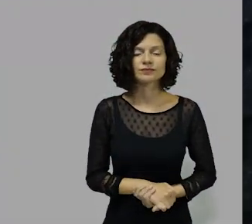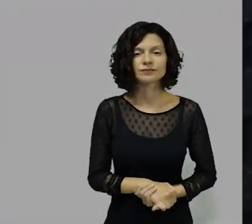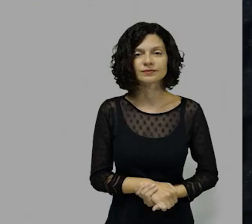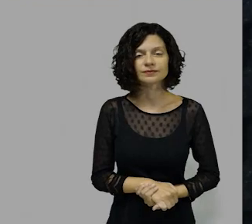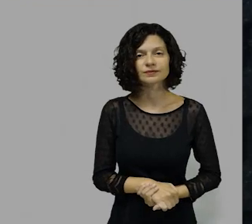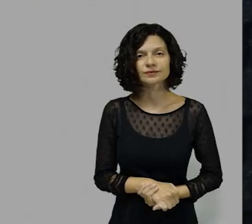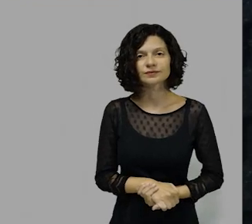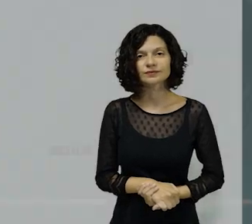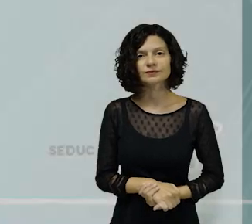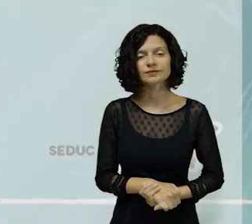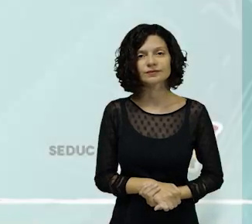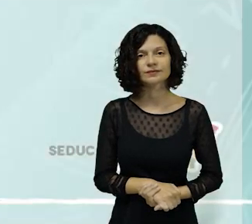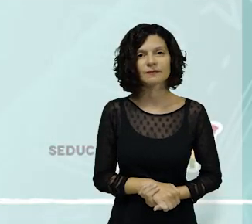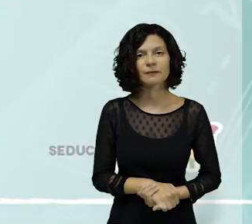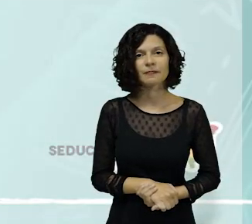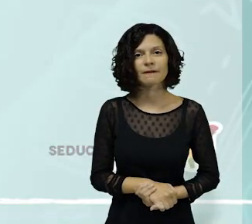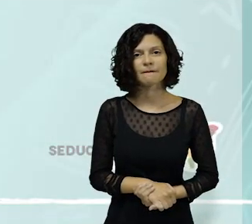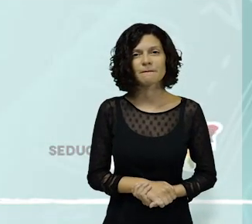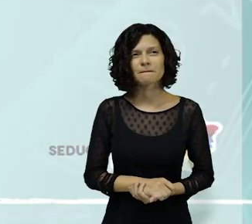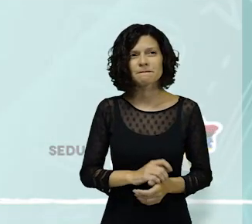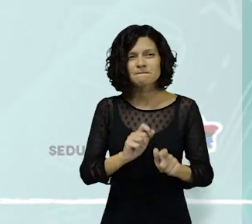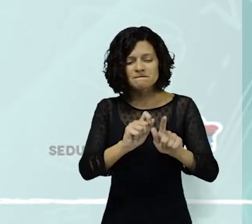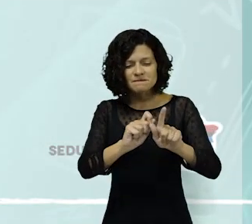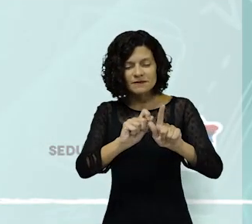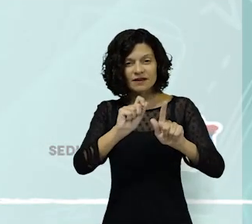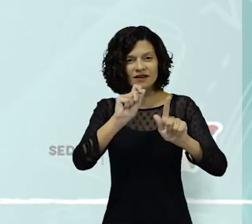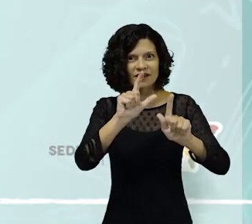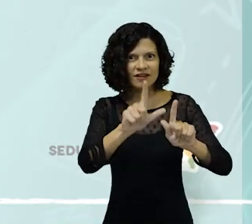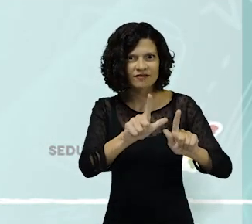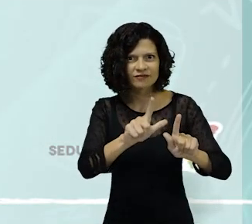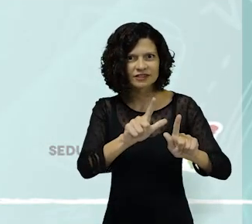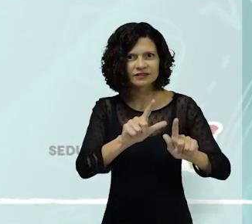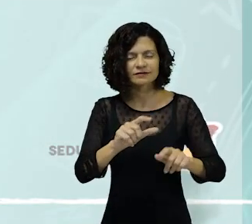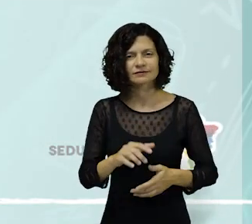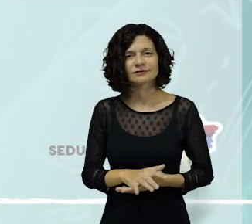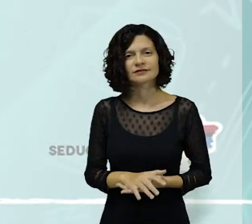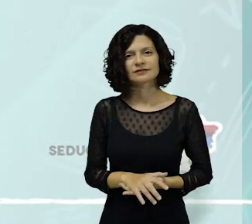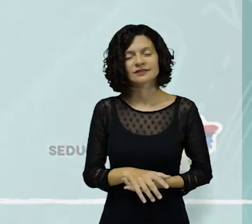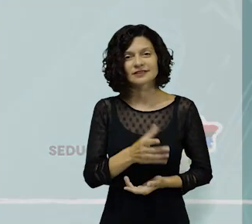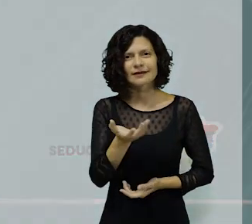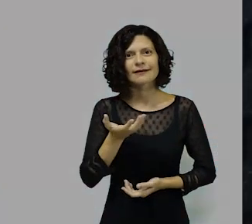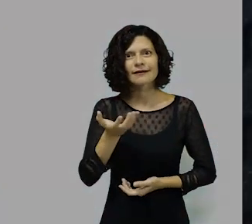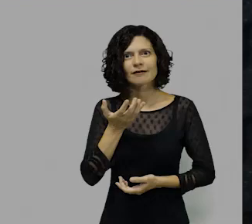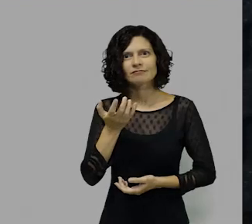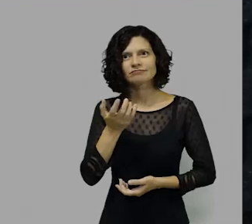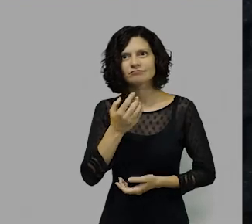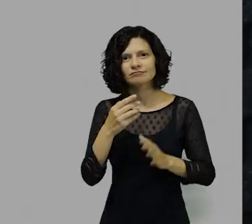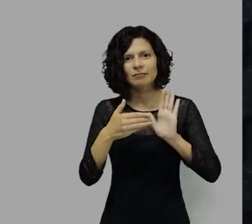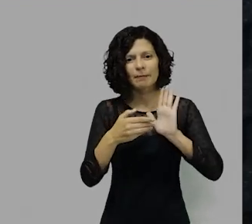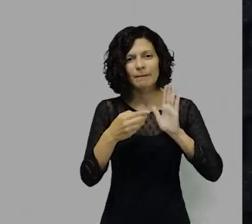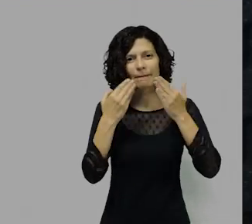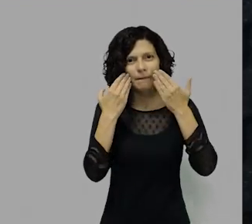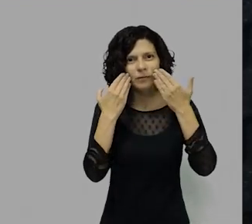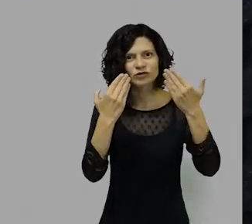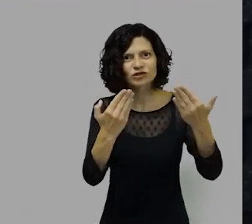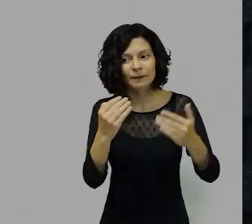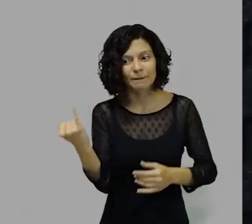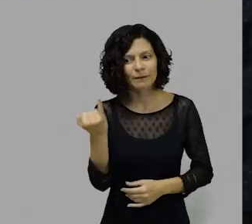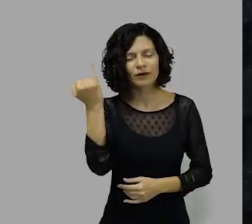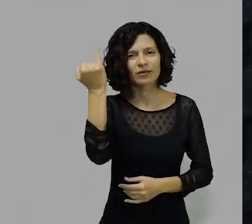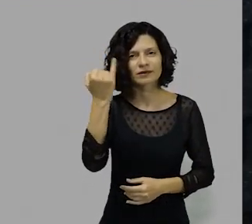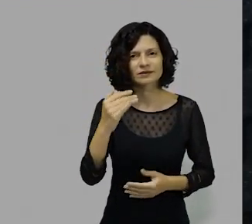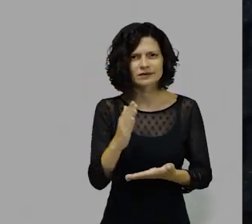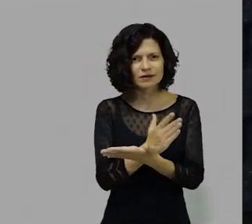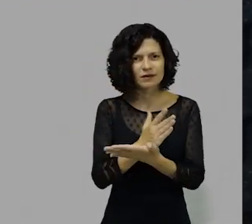finalmente. ênfase, que é para você dar mais importância a alguma coisa. Especially, especialmente.